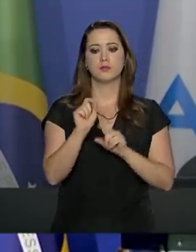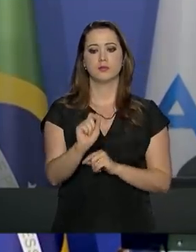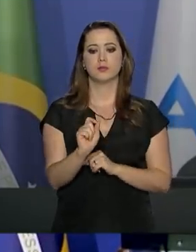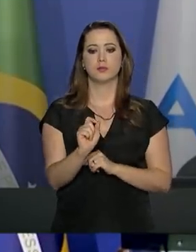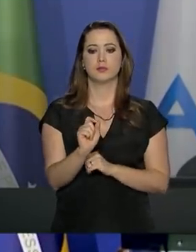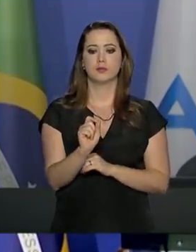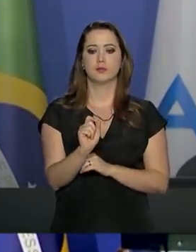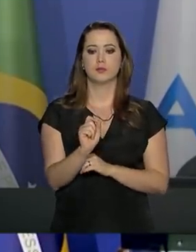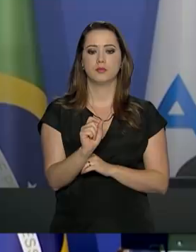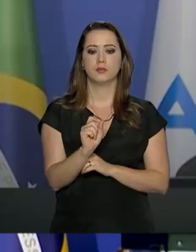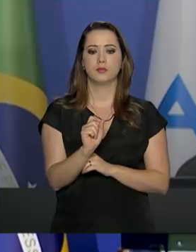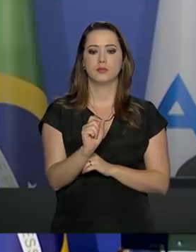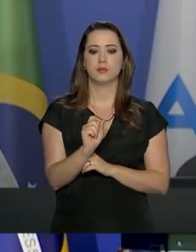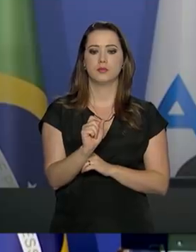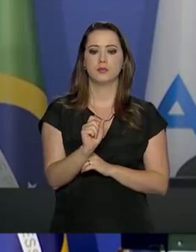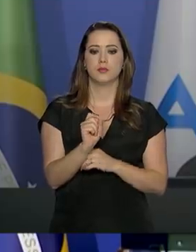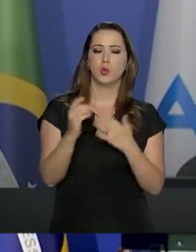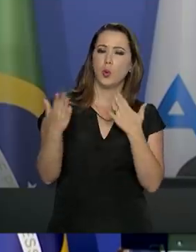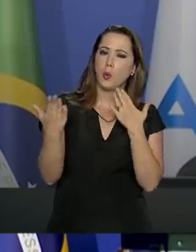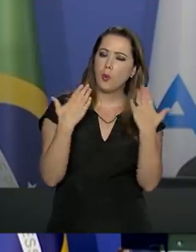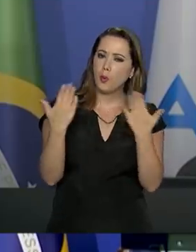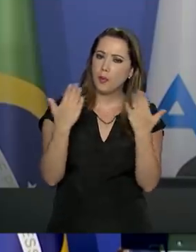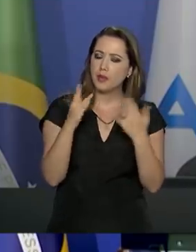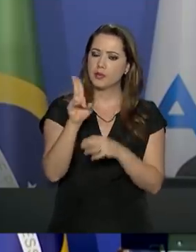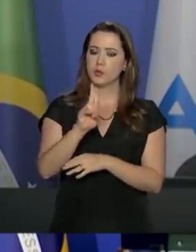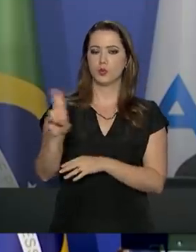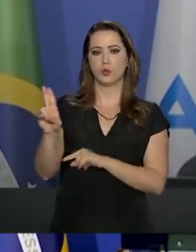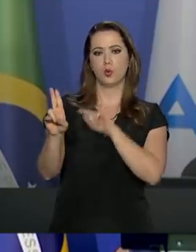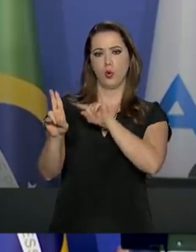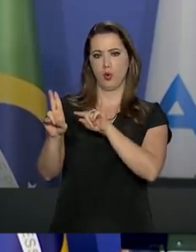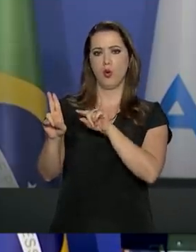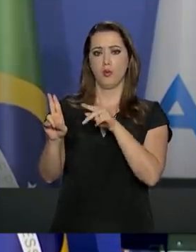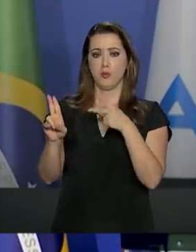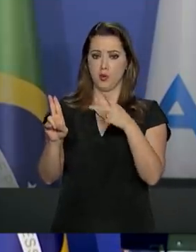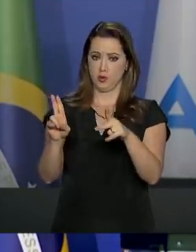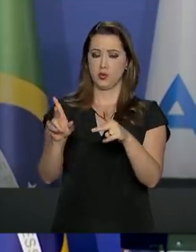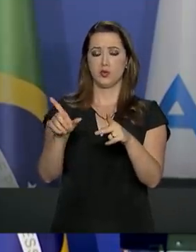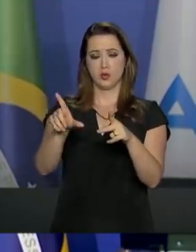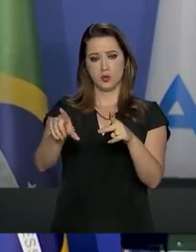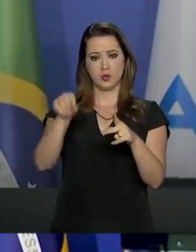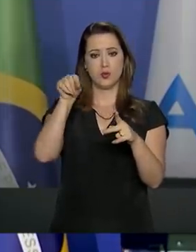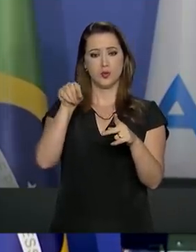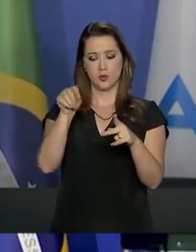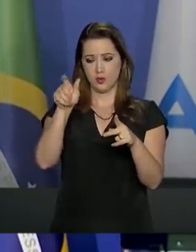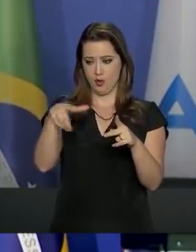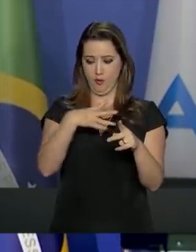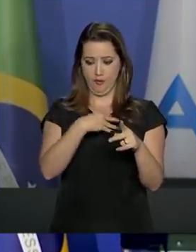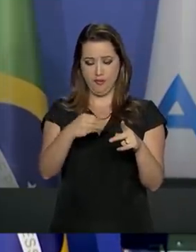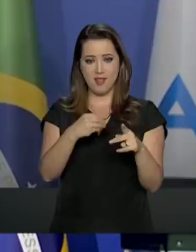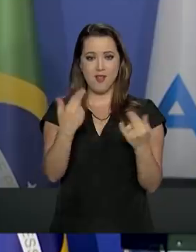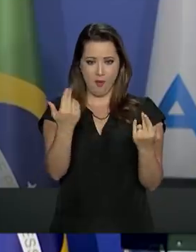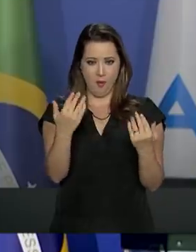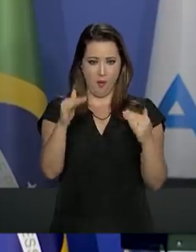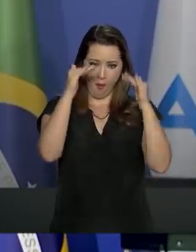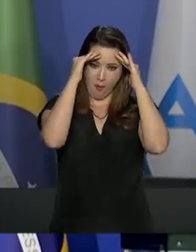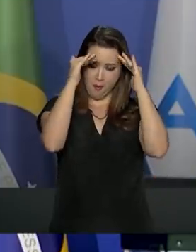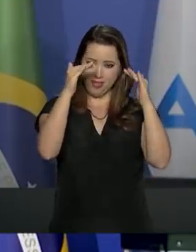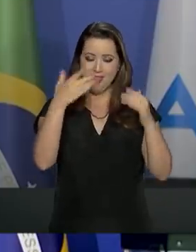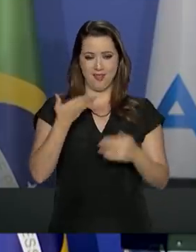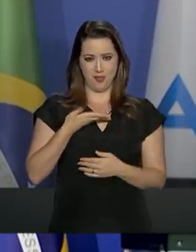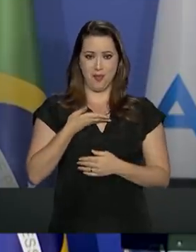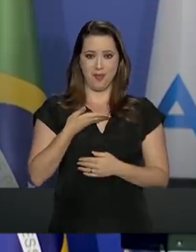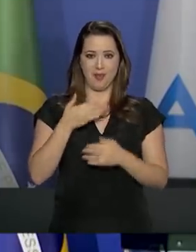arriving home. Parece até que o nome que o senhor deu ao seu filho foi homenagem à minha pessoa. It seems that you named your son after